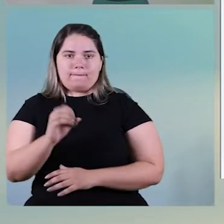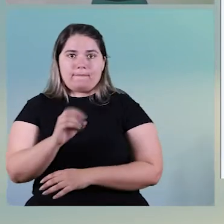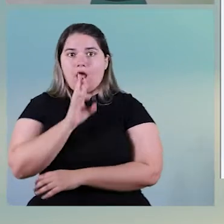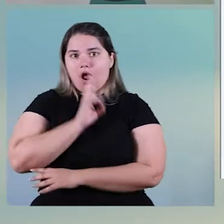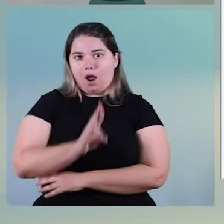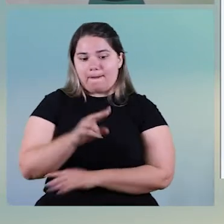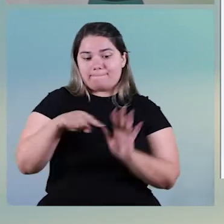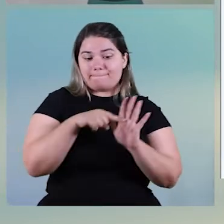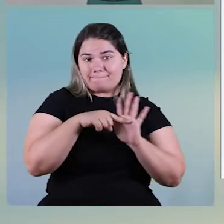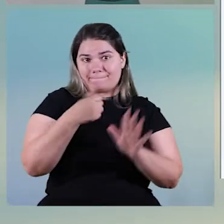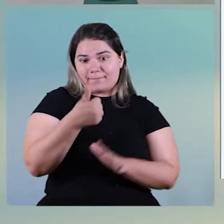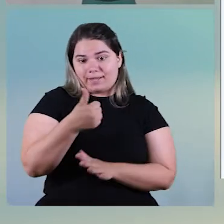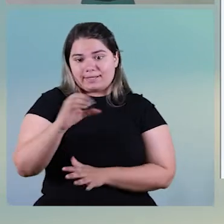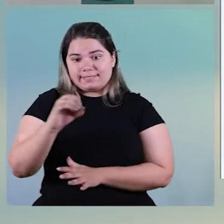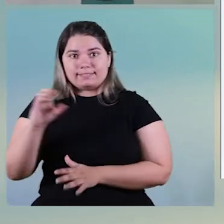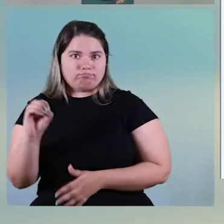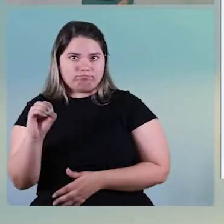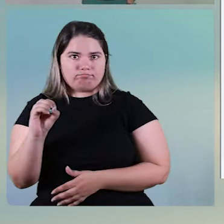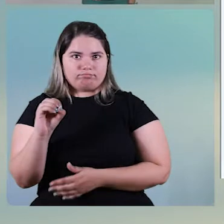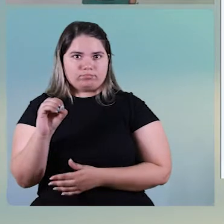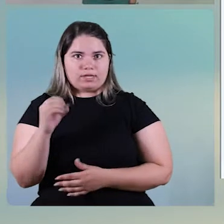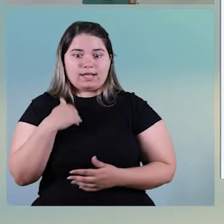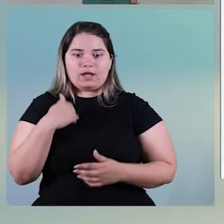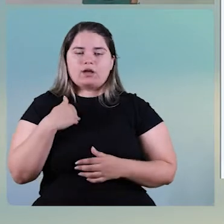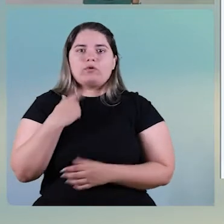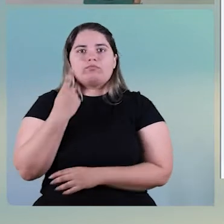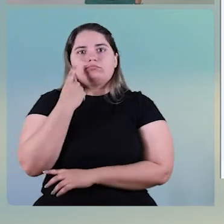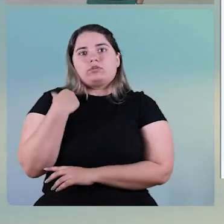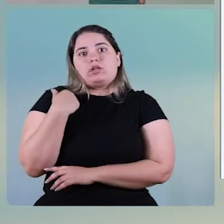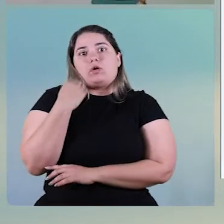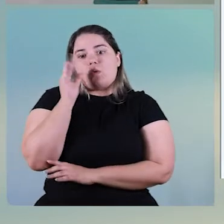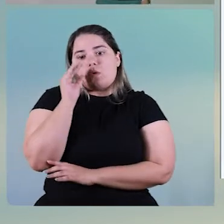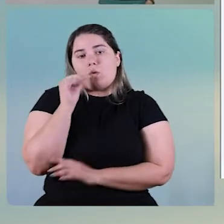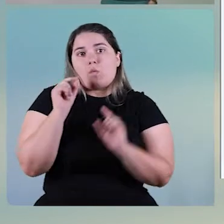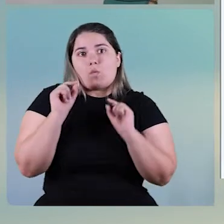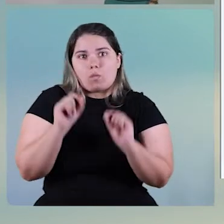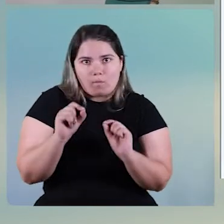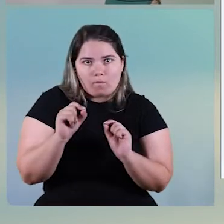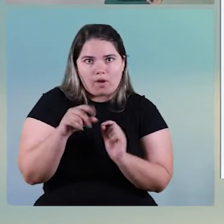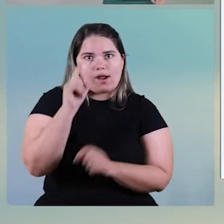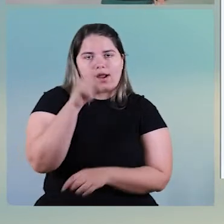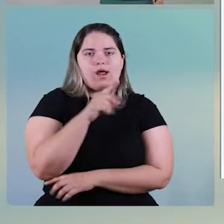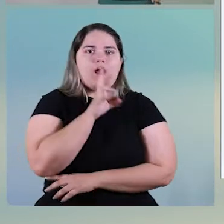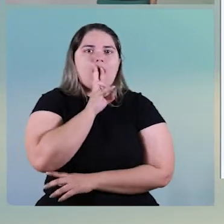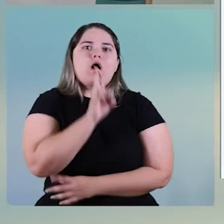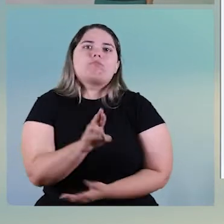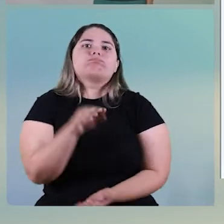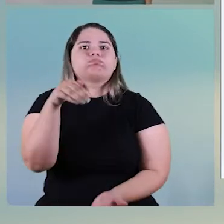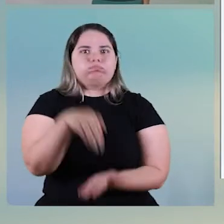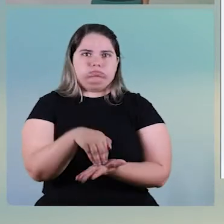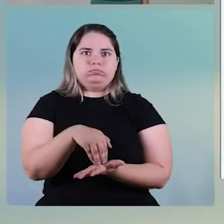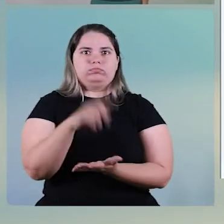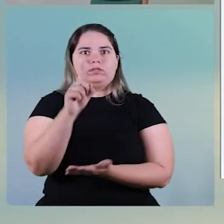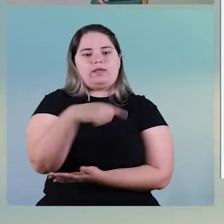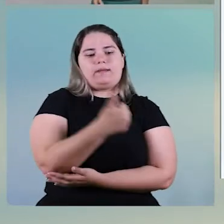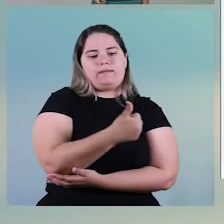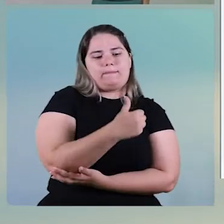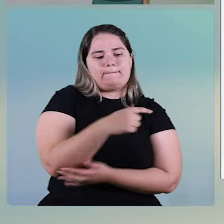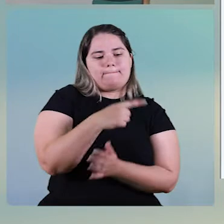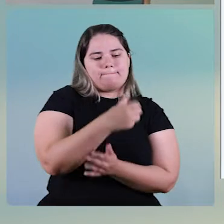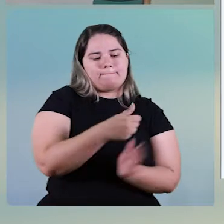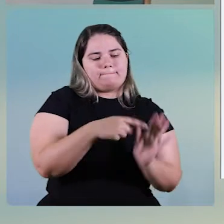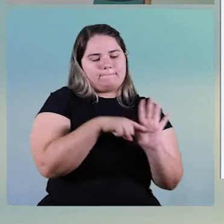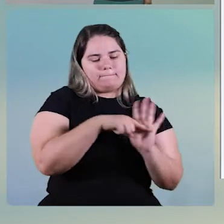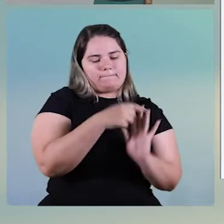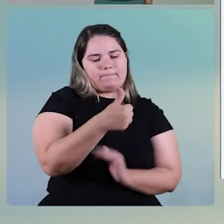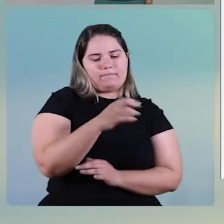módulo deste resultado. O módulo desse resultado vai ser 100 mais 40 do primeiro intervalo, que deu um